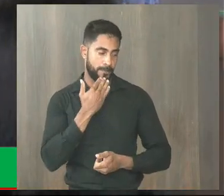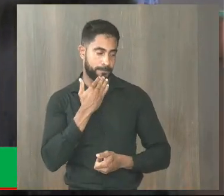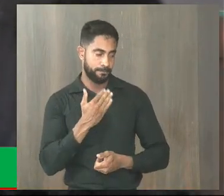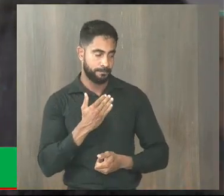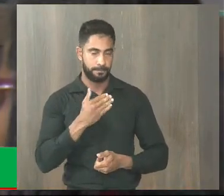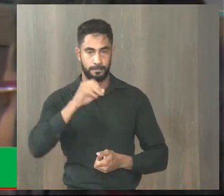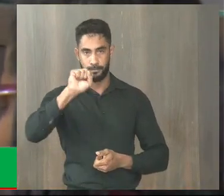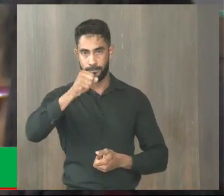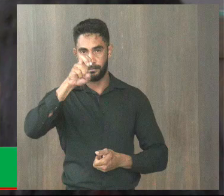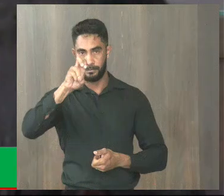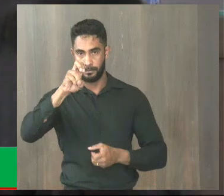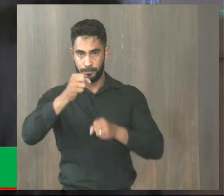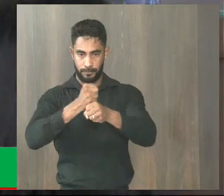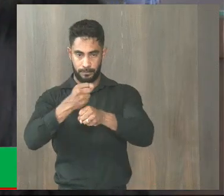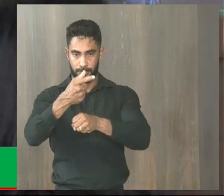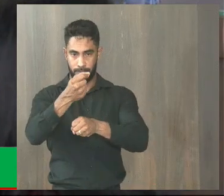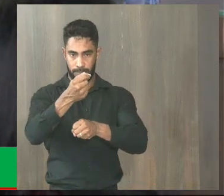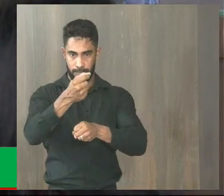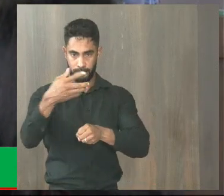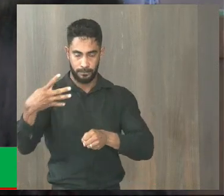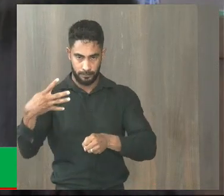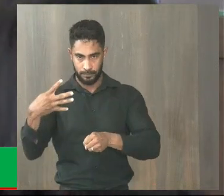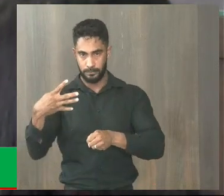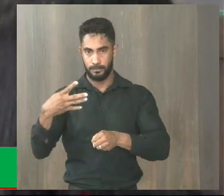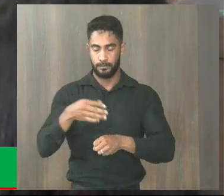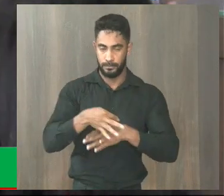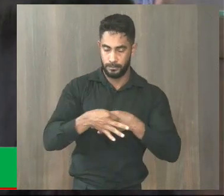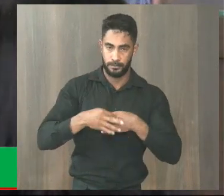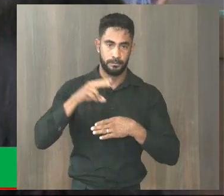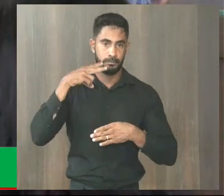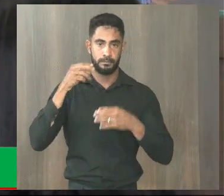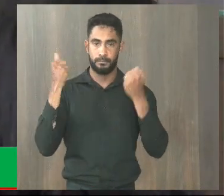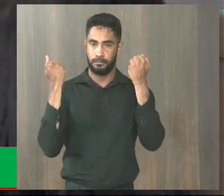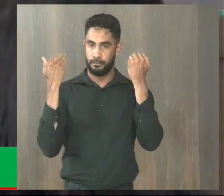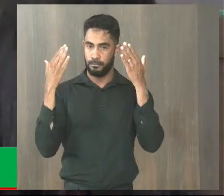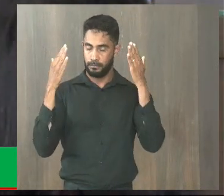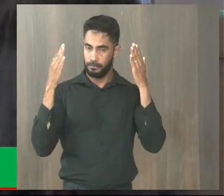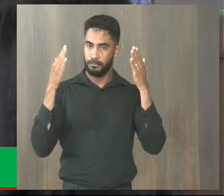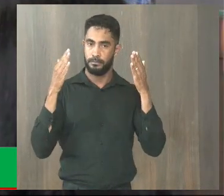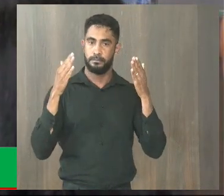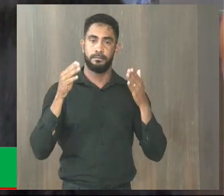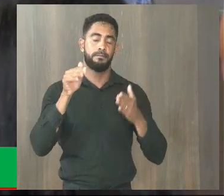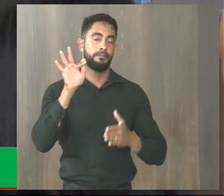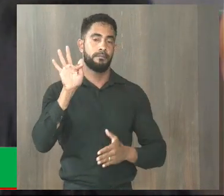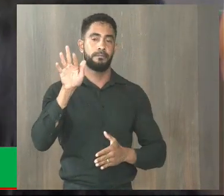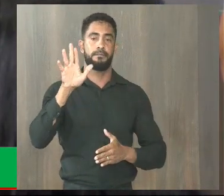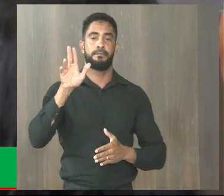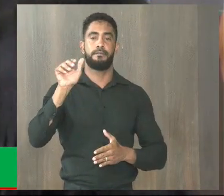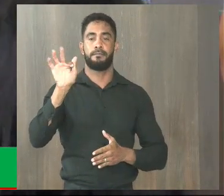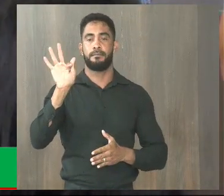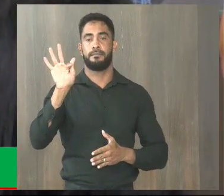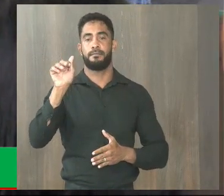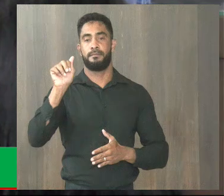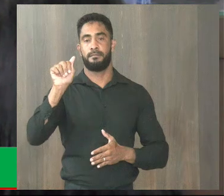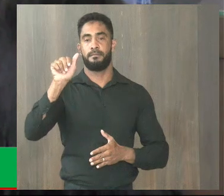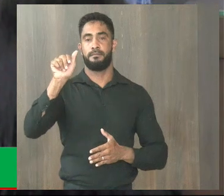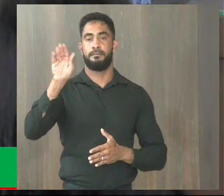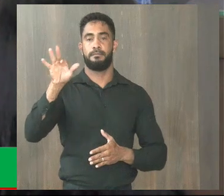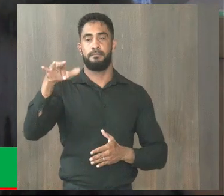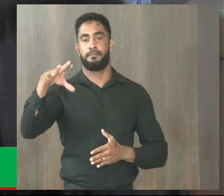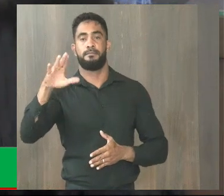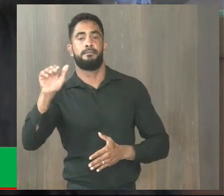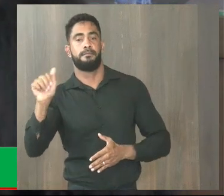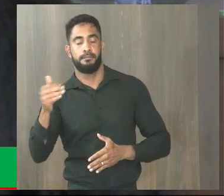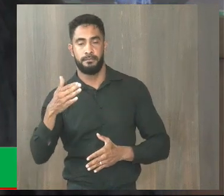Requerimento 085/2024, de autoria do vereador Willis Lopes, moção de aplausos à senhora Fabrícia Gonçalves Dias.